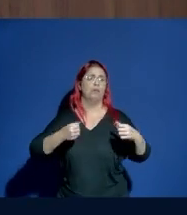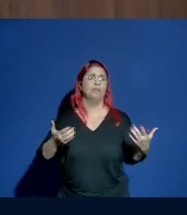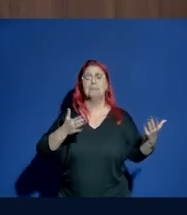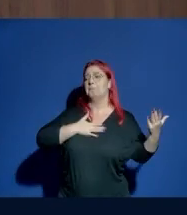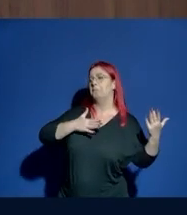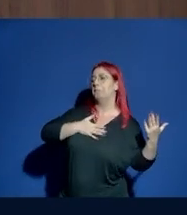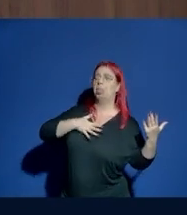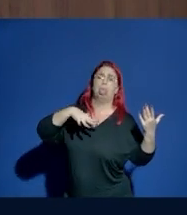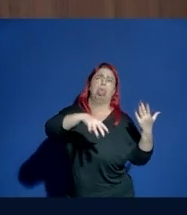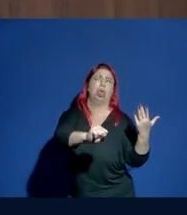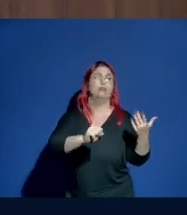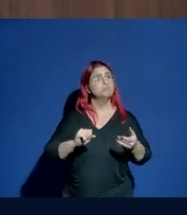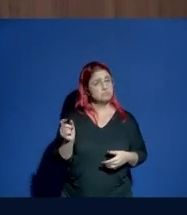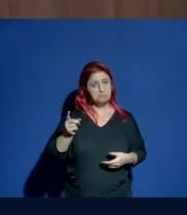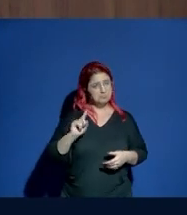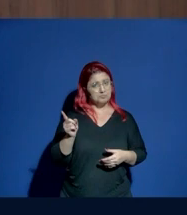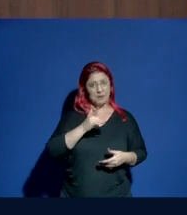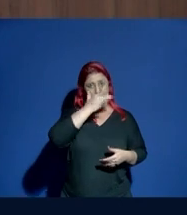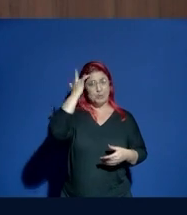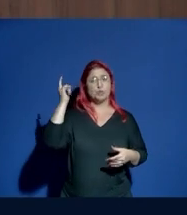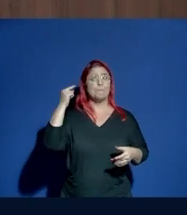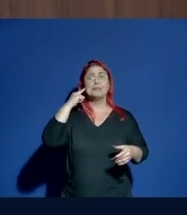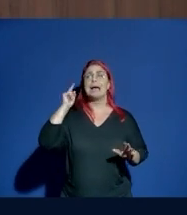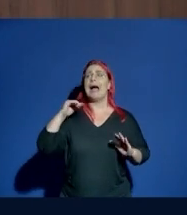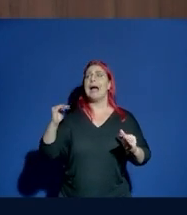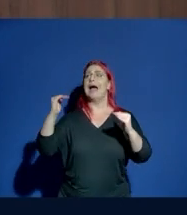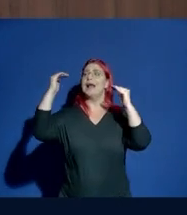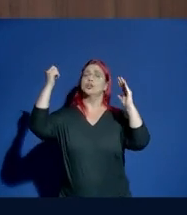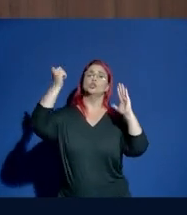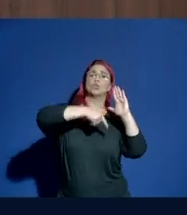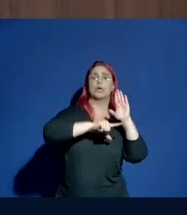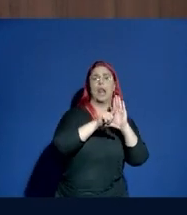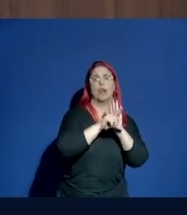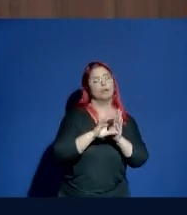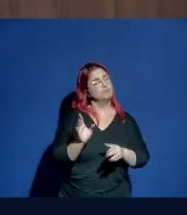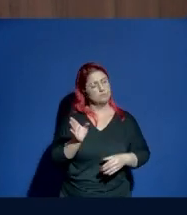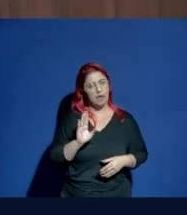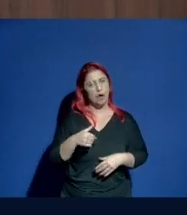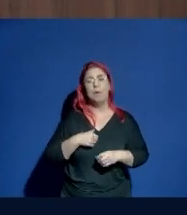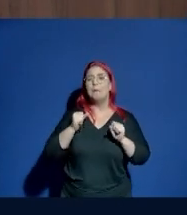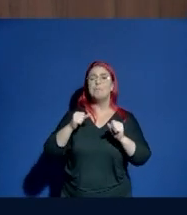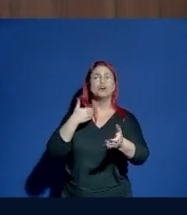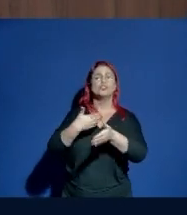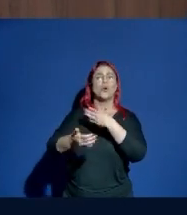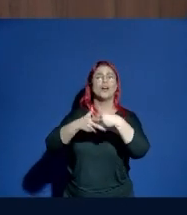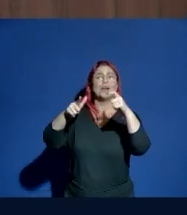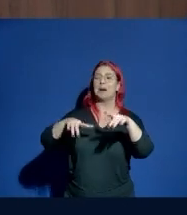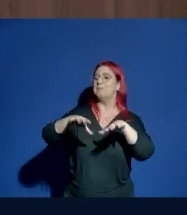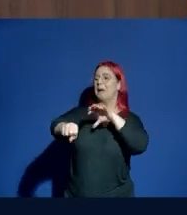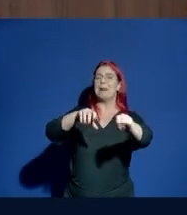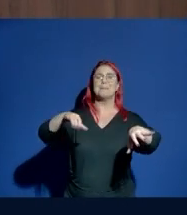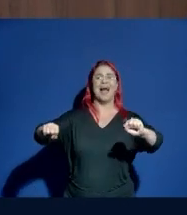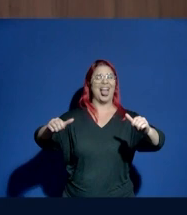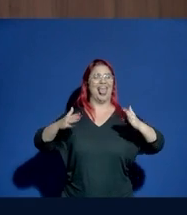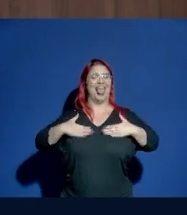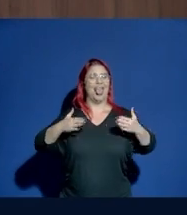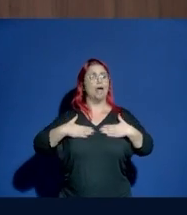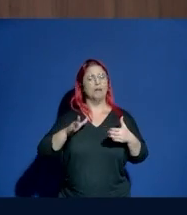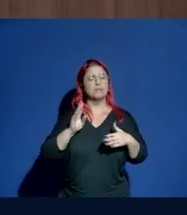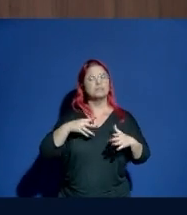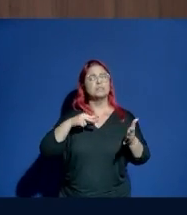não pode existir Não precisa não pode estar Acima da Lei I Então dentro invadindo qualquer propriedade ele está exatamente